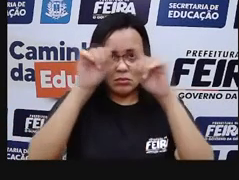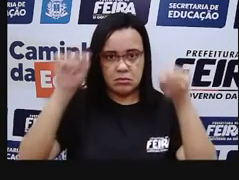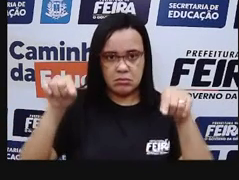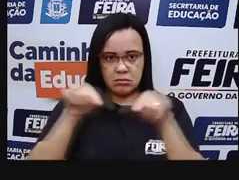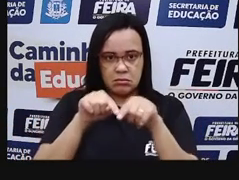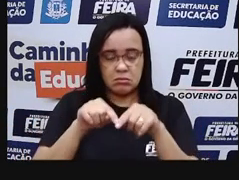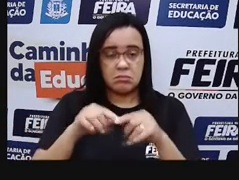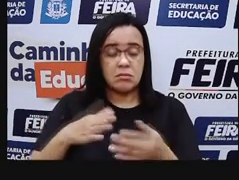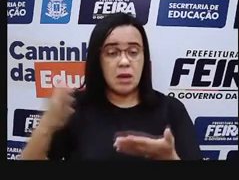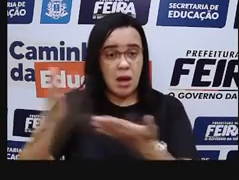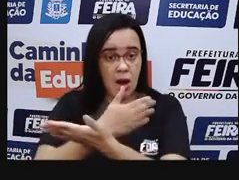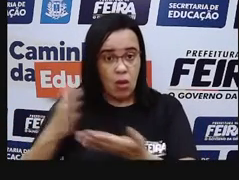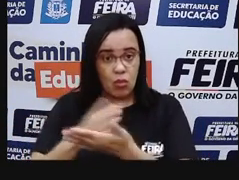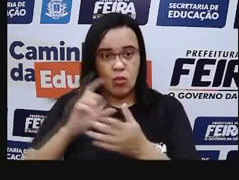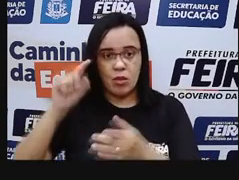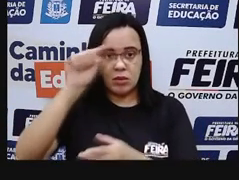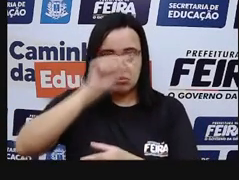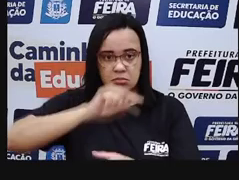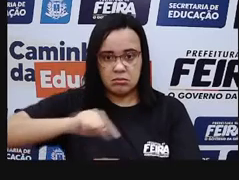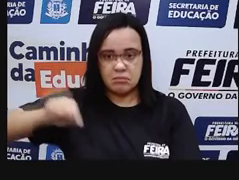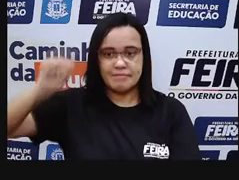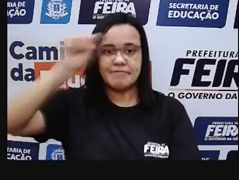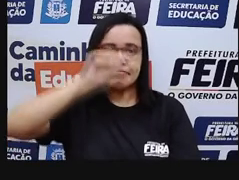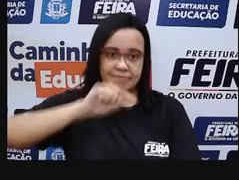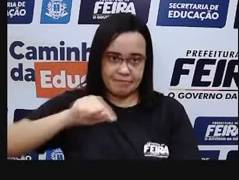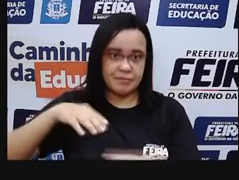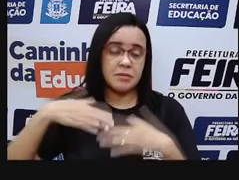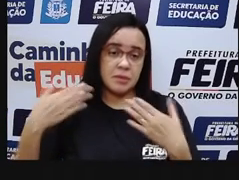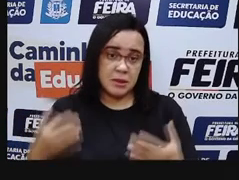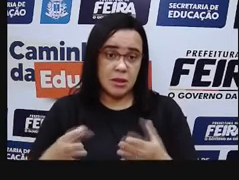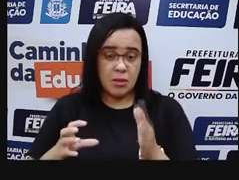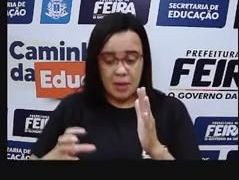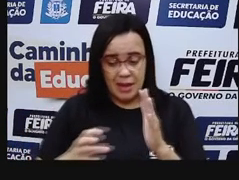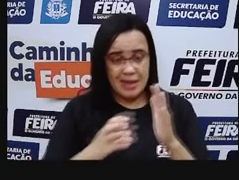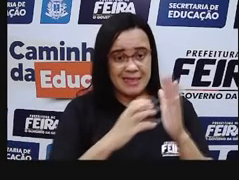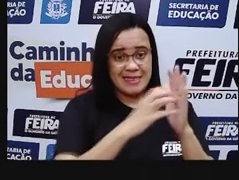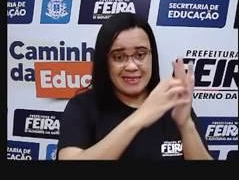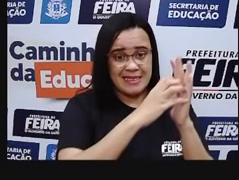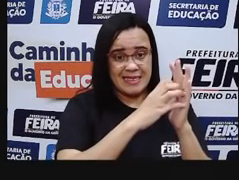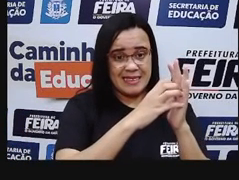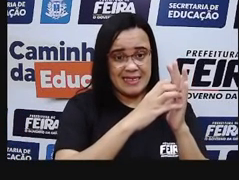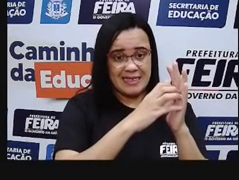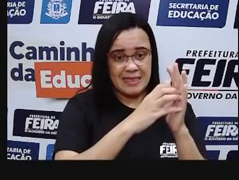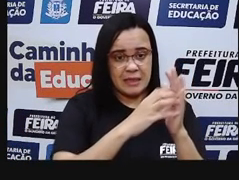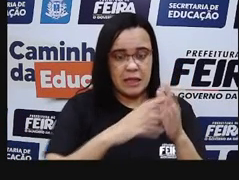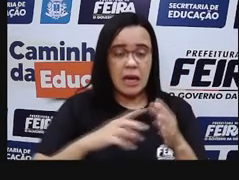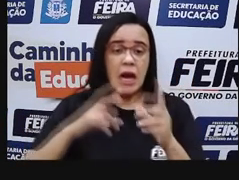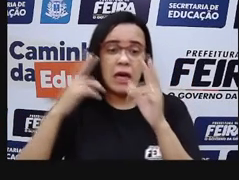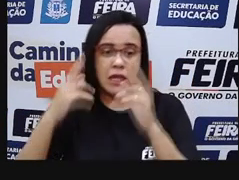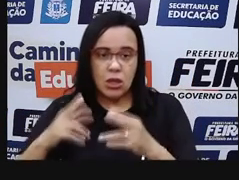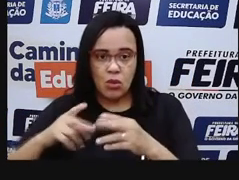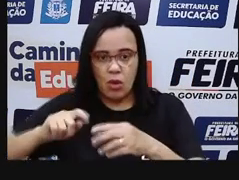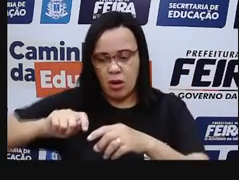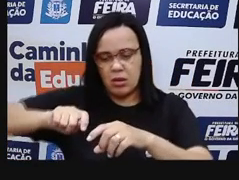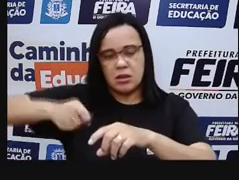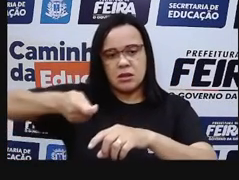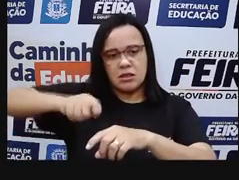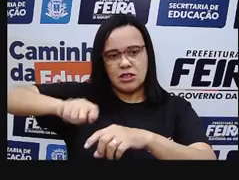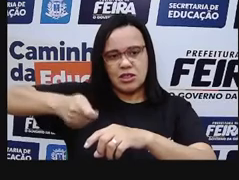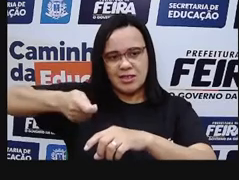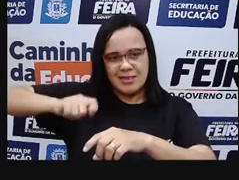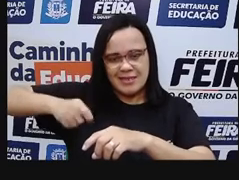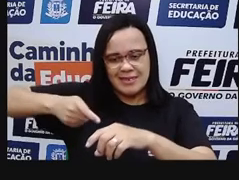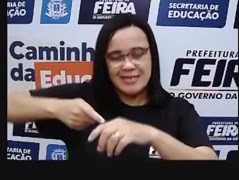região circular Eita então para encaixar como uma chave uma fechadura compensar aqui né